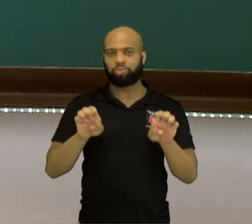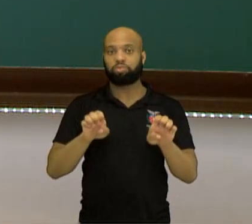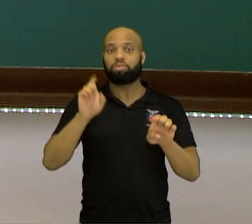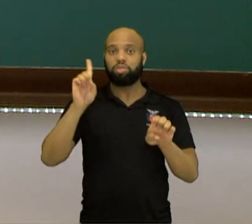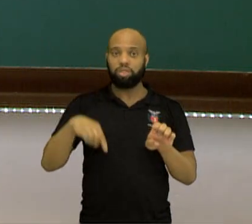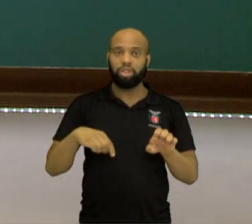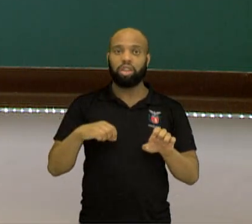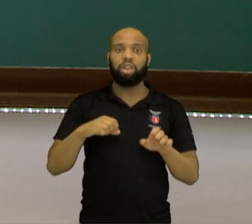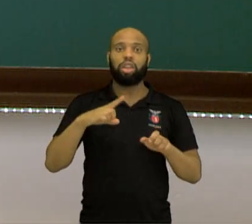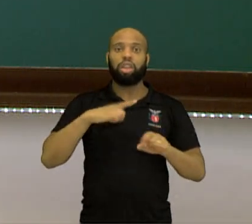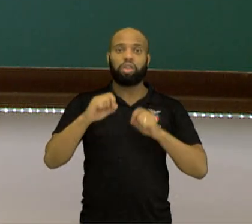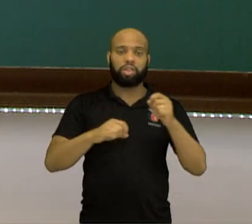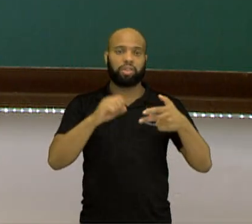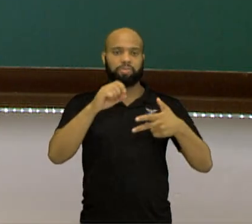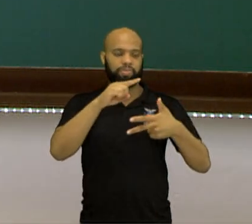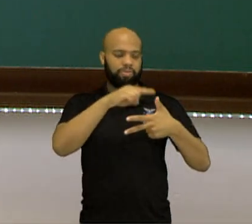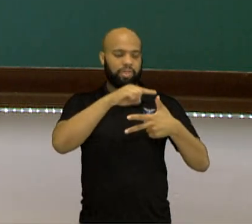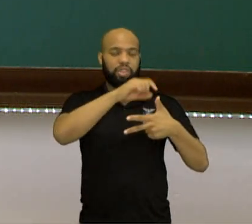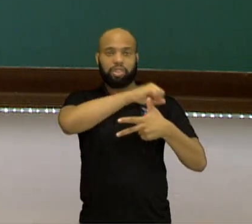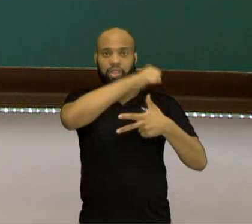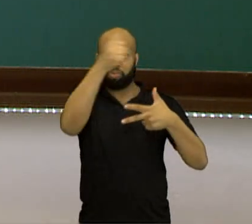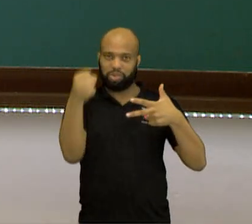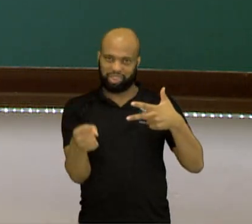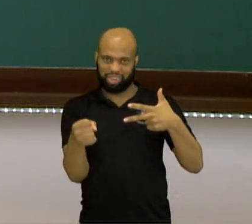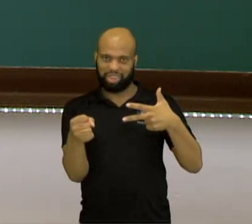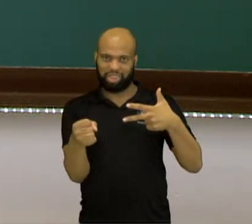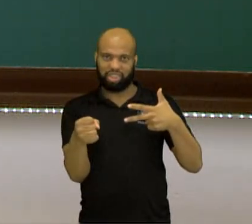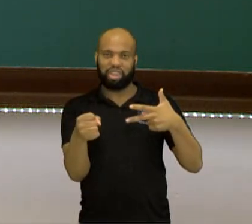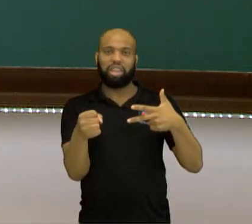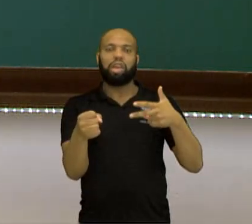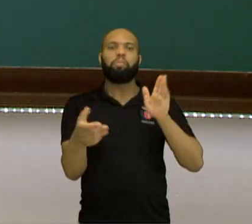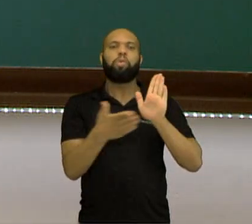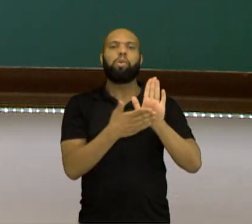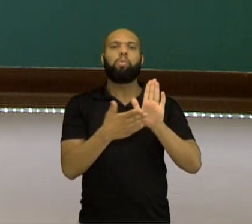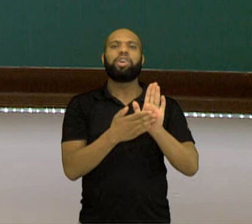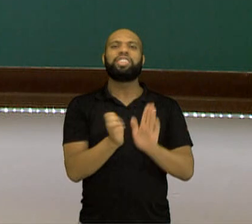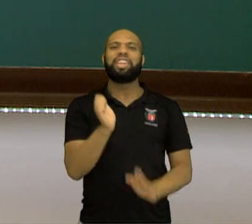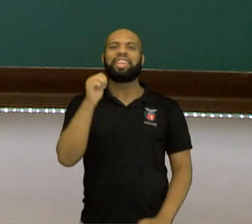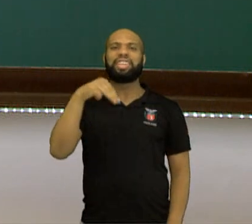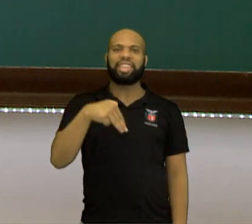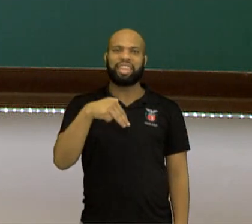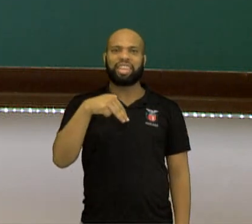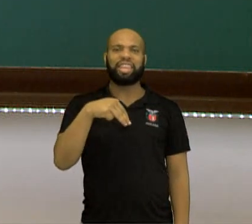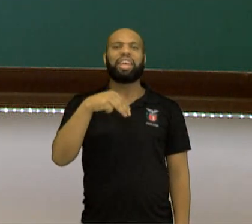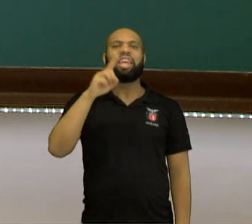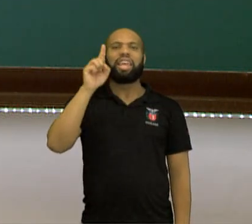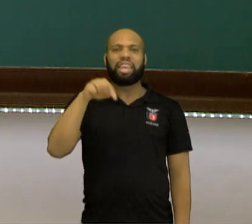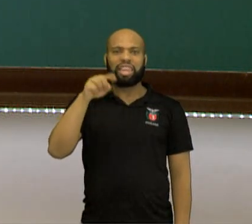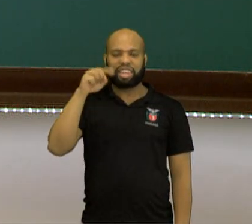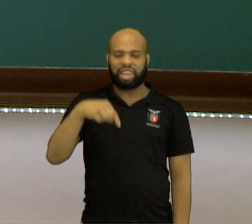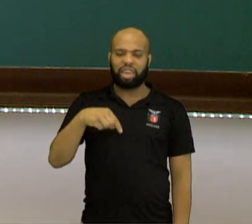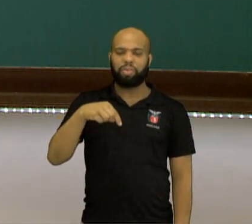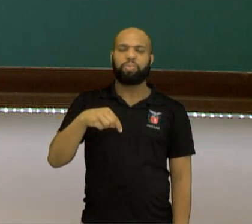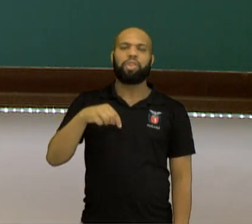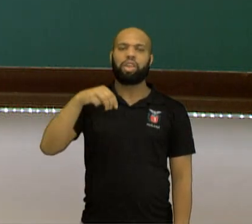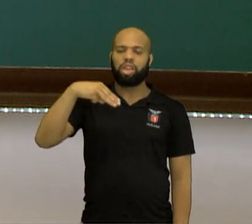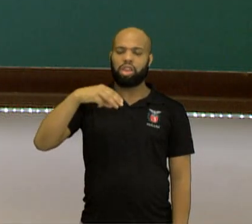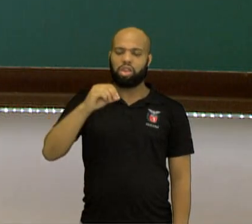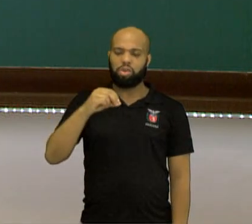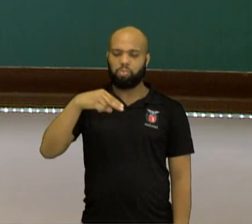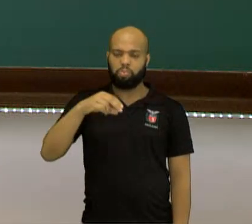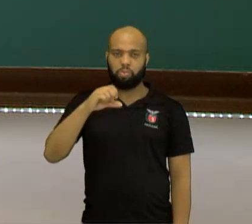poderes legislativo, executivo e judiciário, propostos por Barão de Montesquieu, na qual dilui esse poder na figura de um